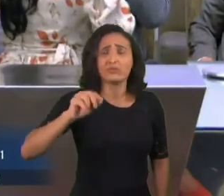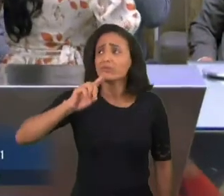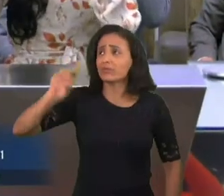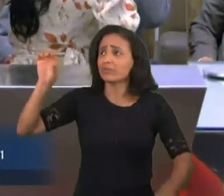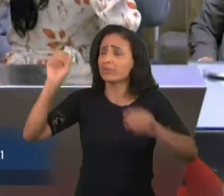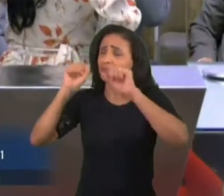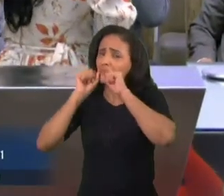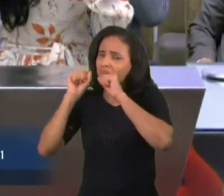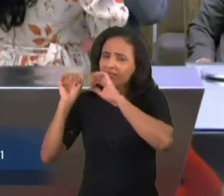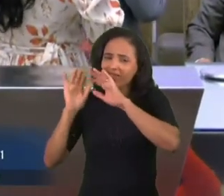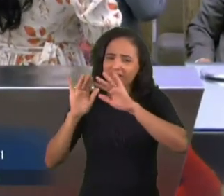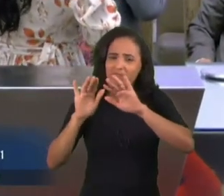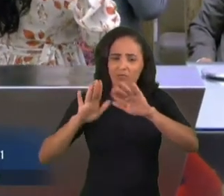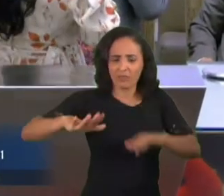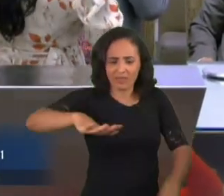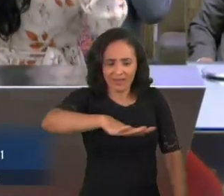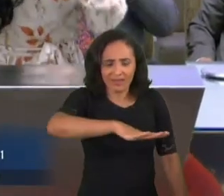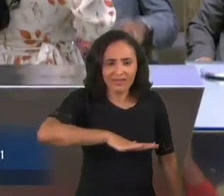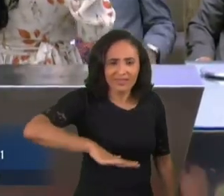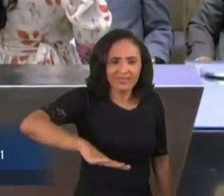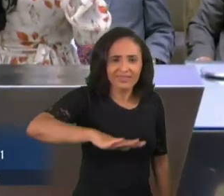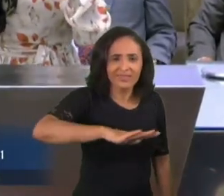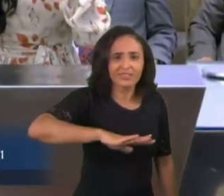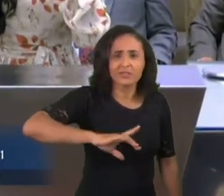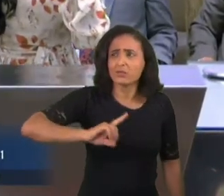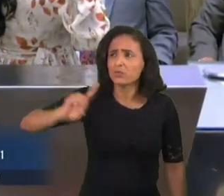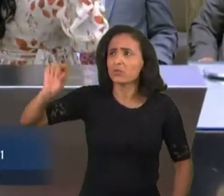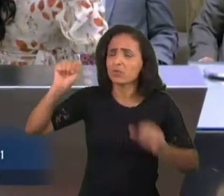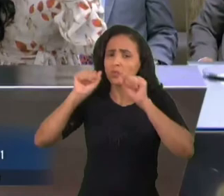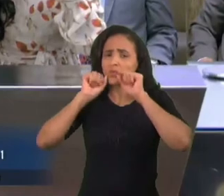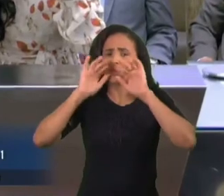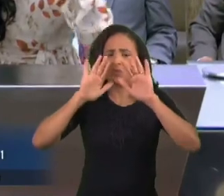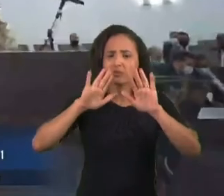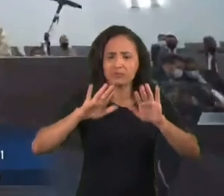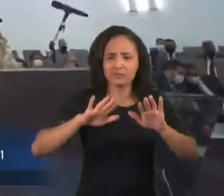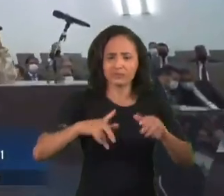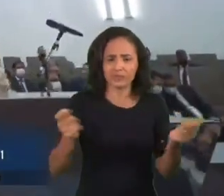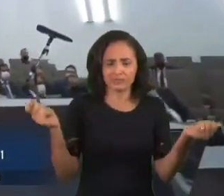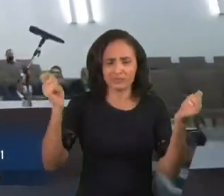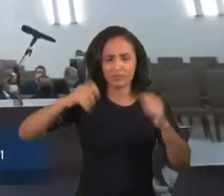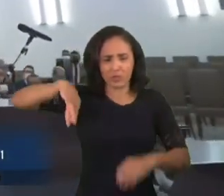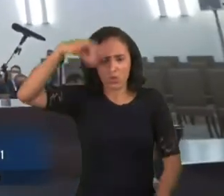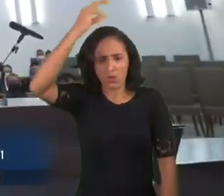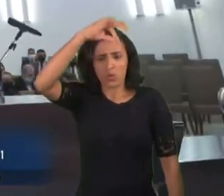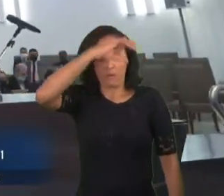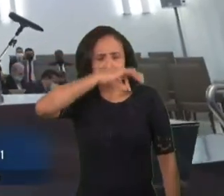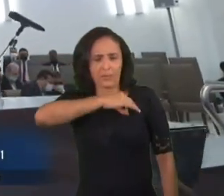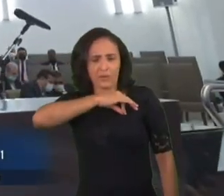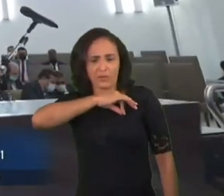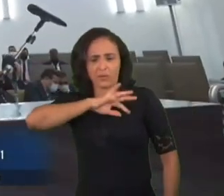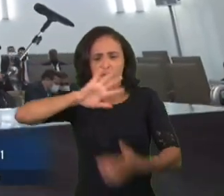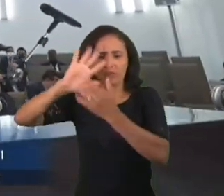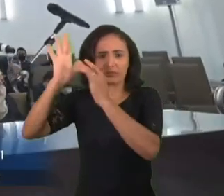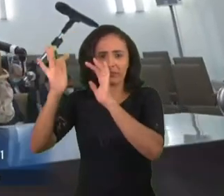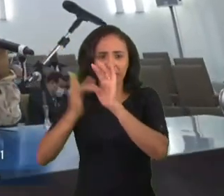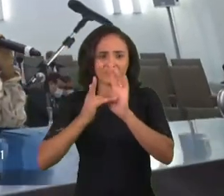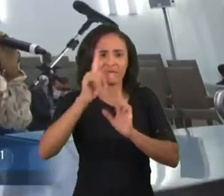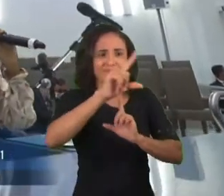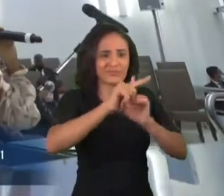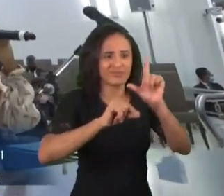honrados. Aqui nessa terra temos que ser usados. Deus hoje te escolhe para